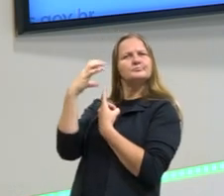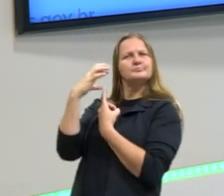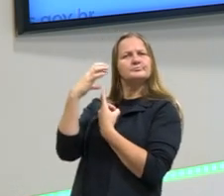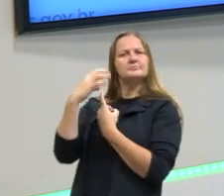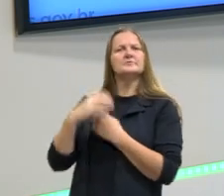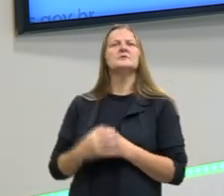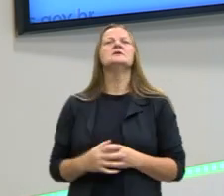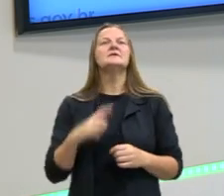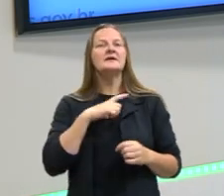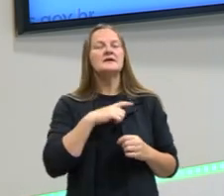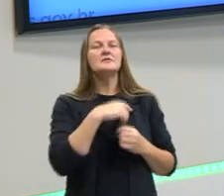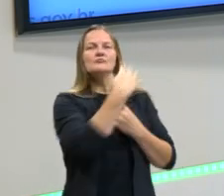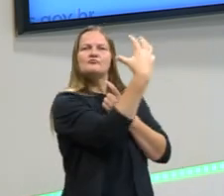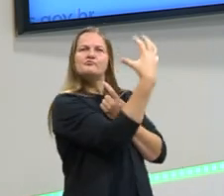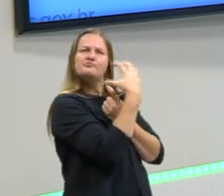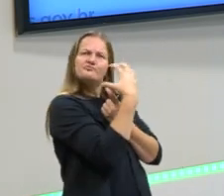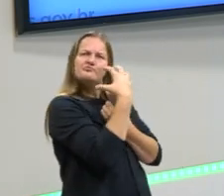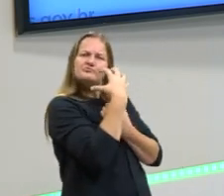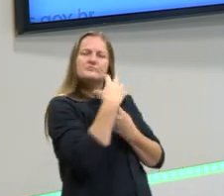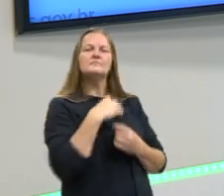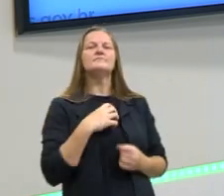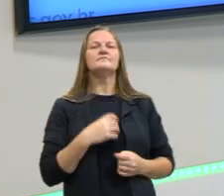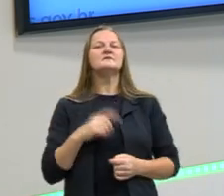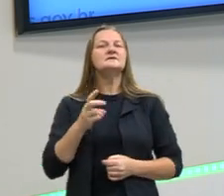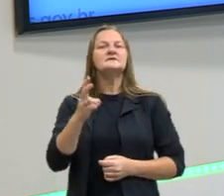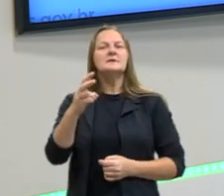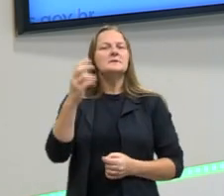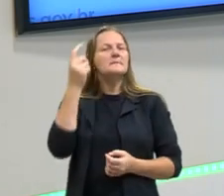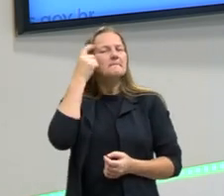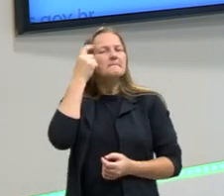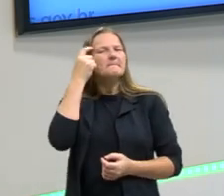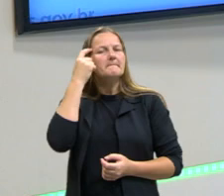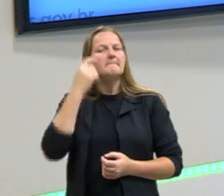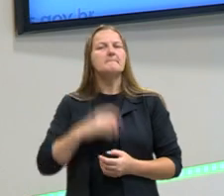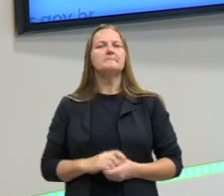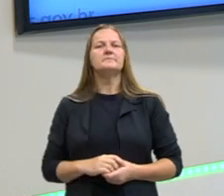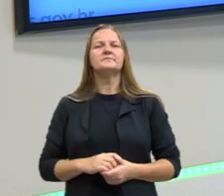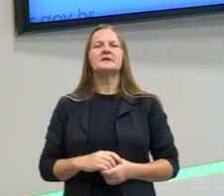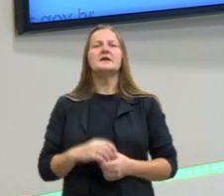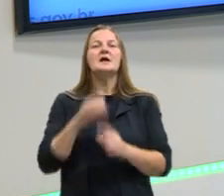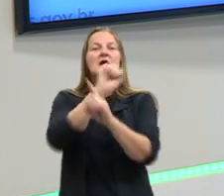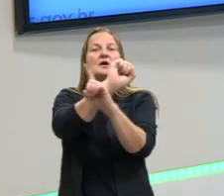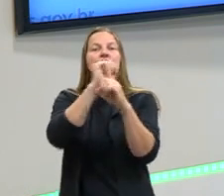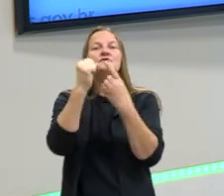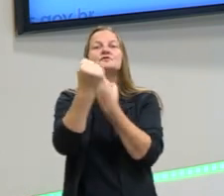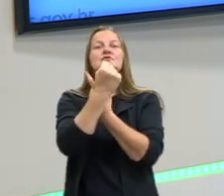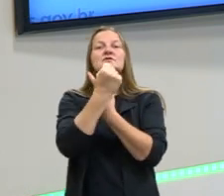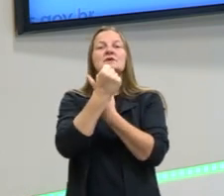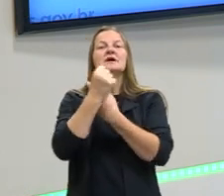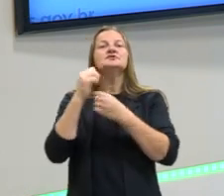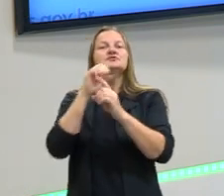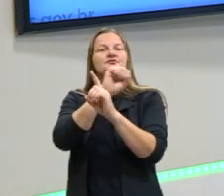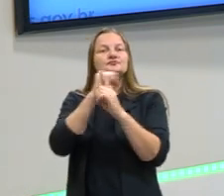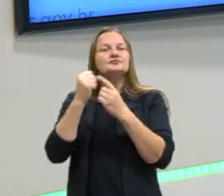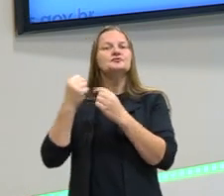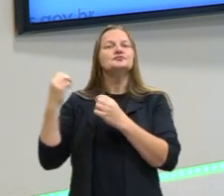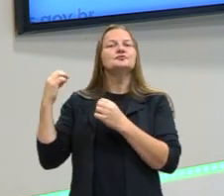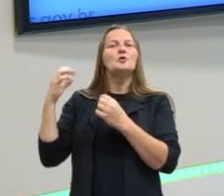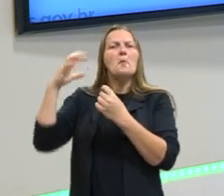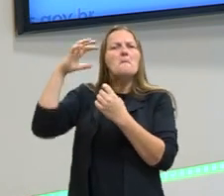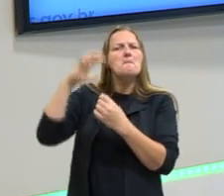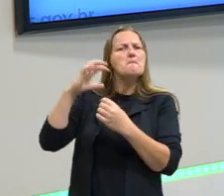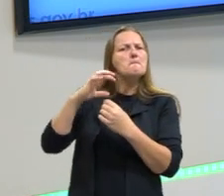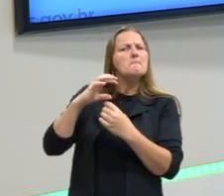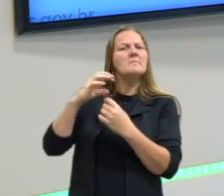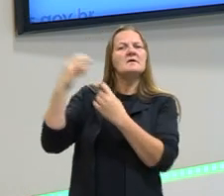pro Emily dukai vamos sempre falo nele e pensando nisso né é a sociedade que exerce pressão